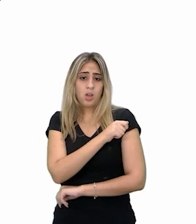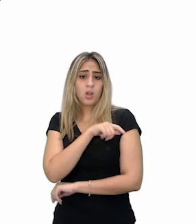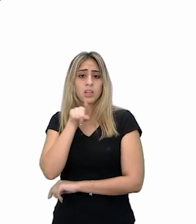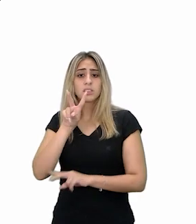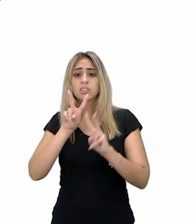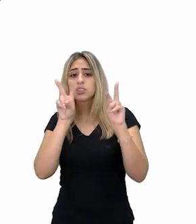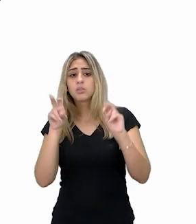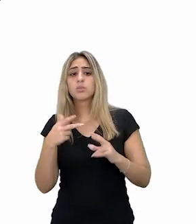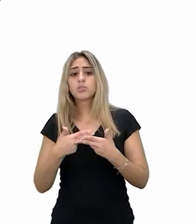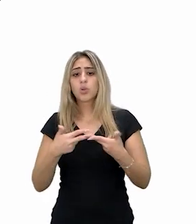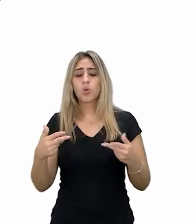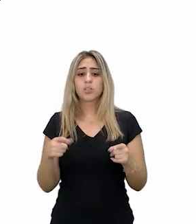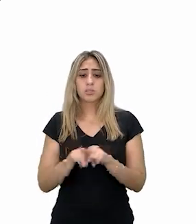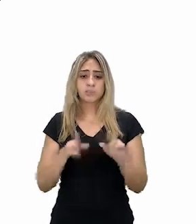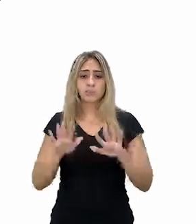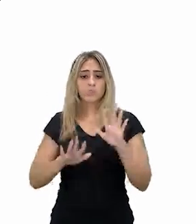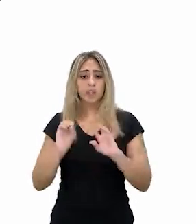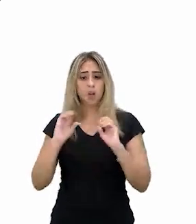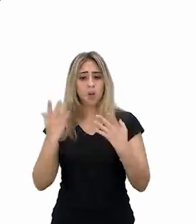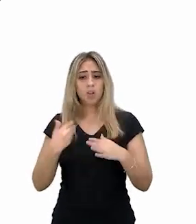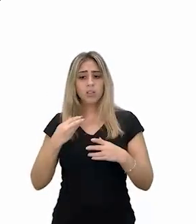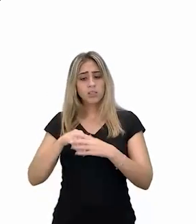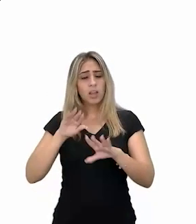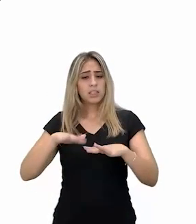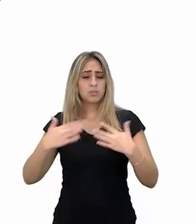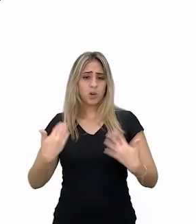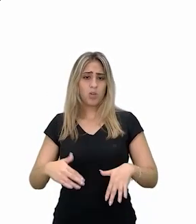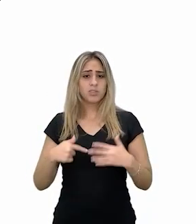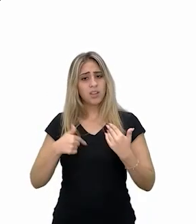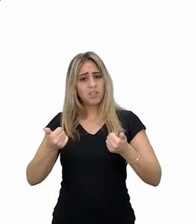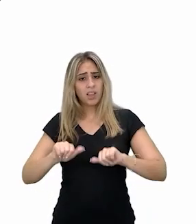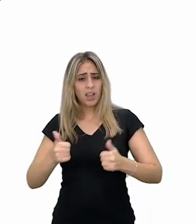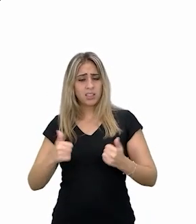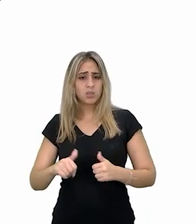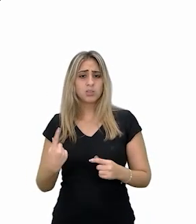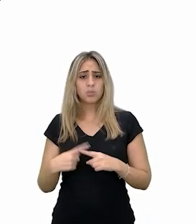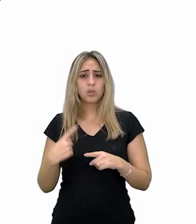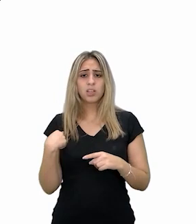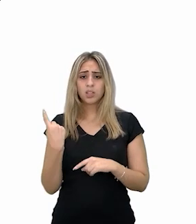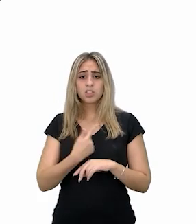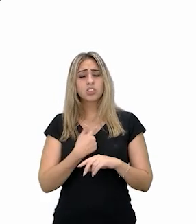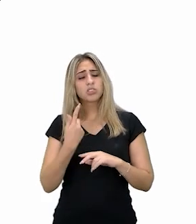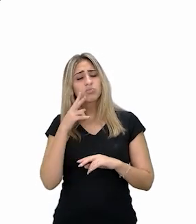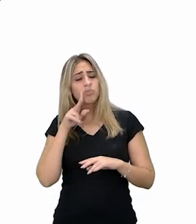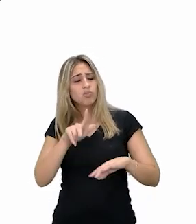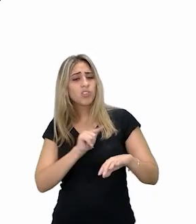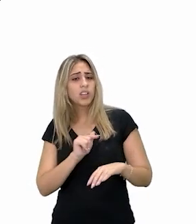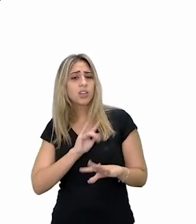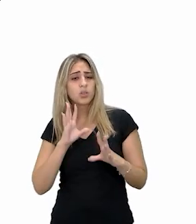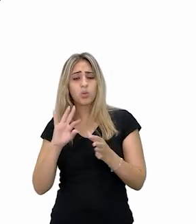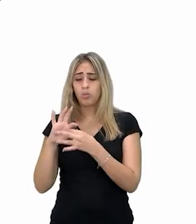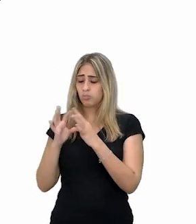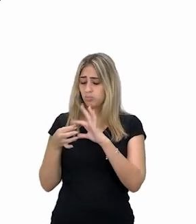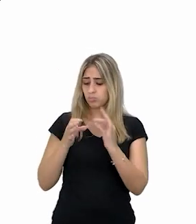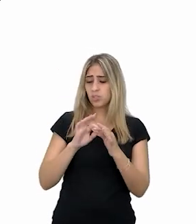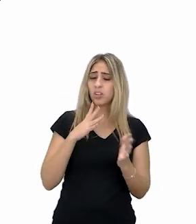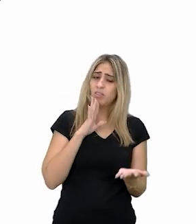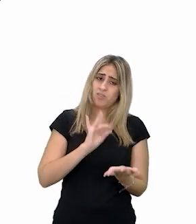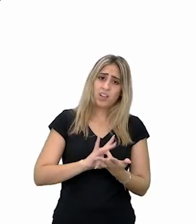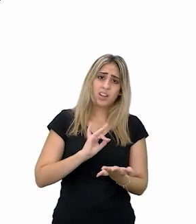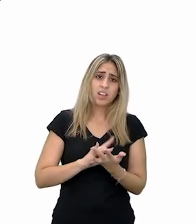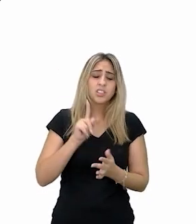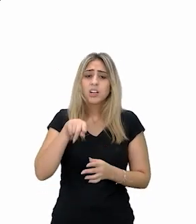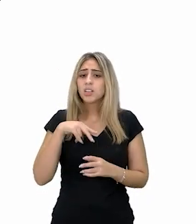tipo de abordagem que às vezes acontece nas provas, né, nas avaliações, porque a gente vai ter todo um contexto, quando na verdade